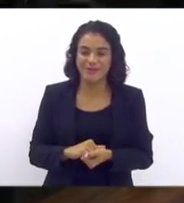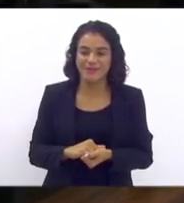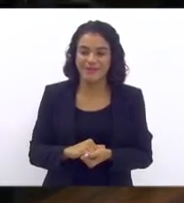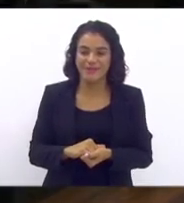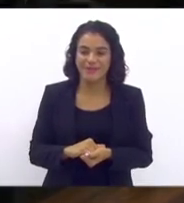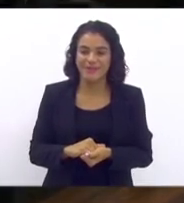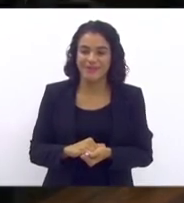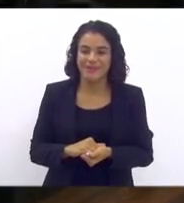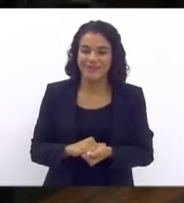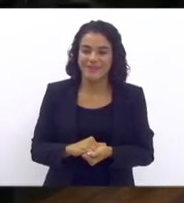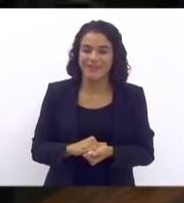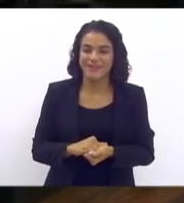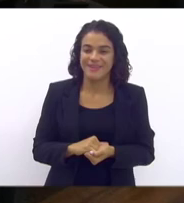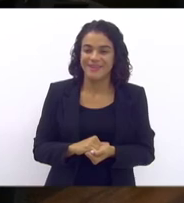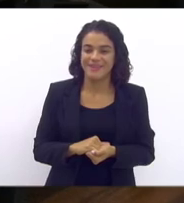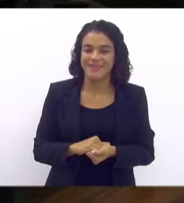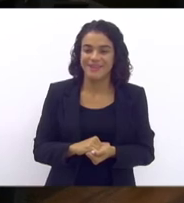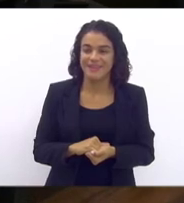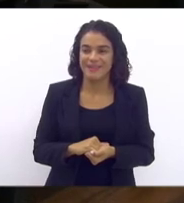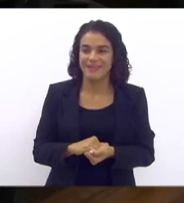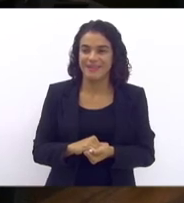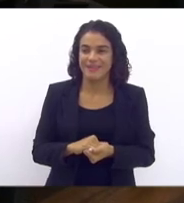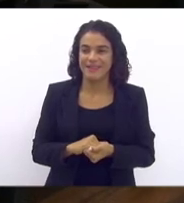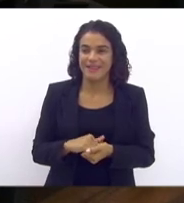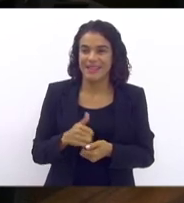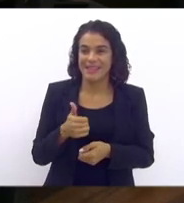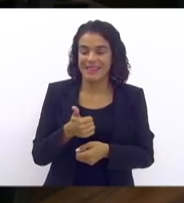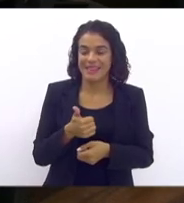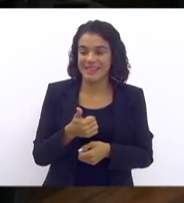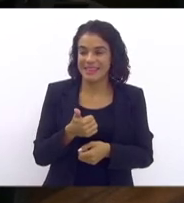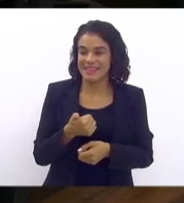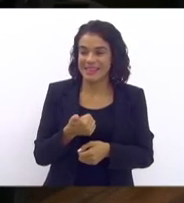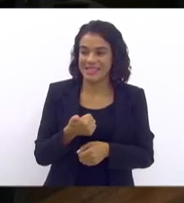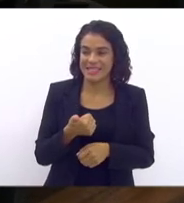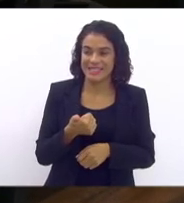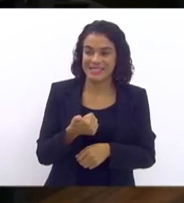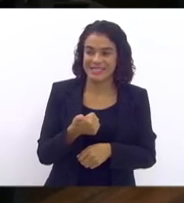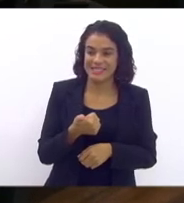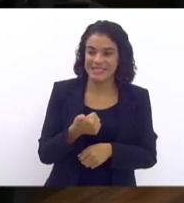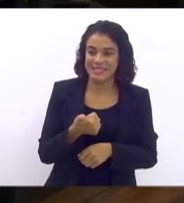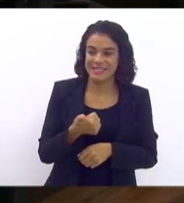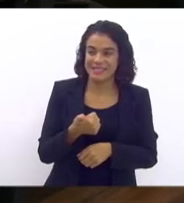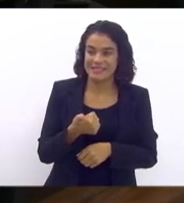Bahia de Guanabara não tem o estudo da Bahia de septia que também há dezenas de embarcações ali